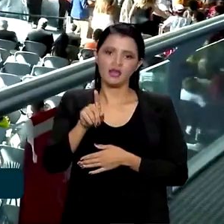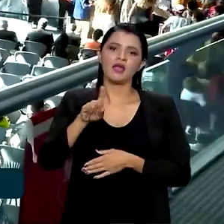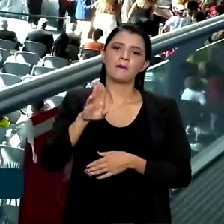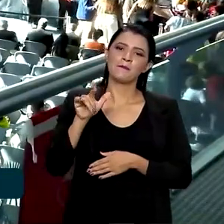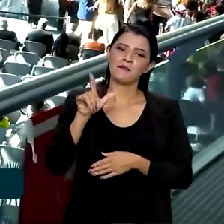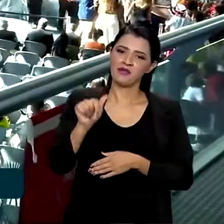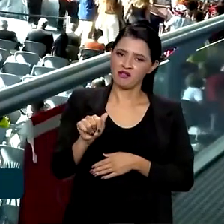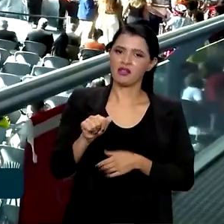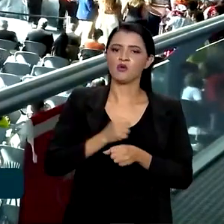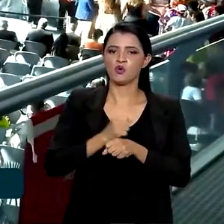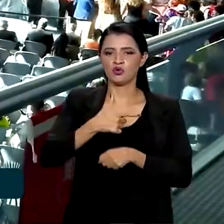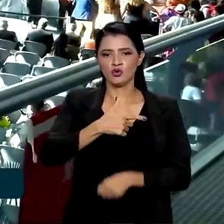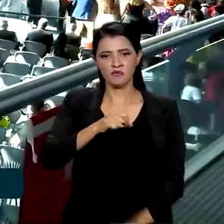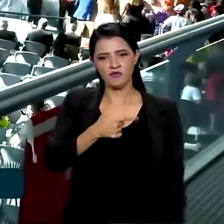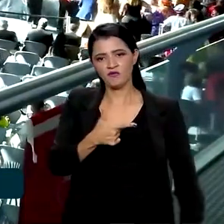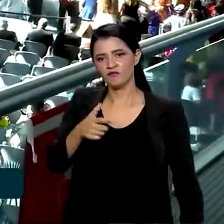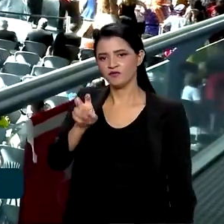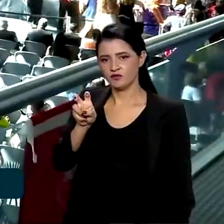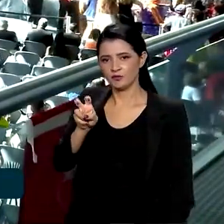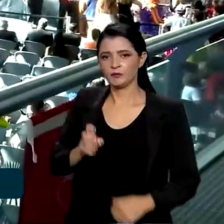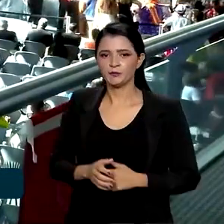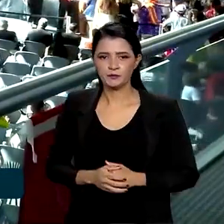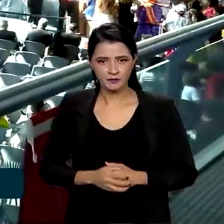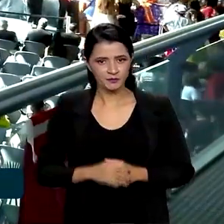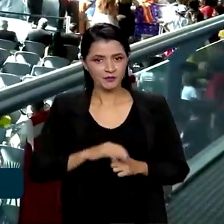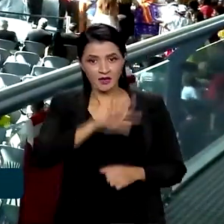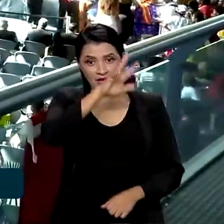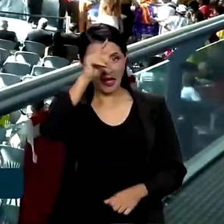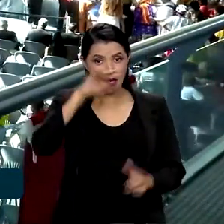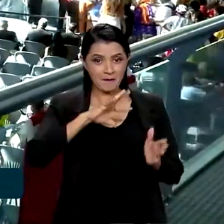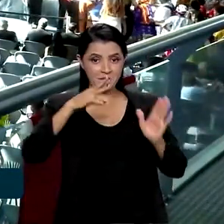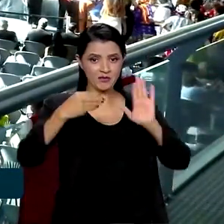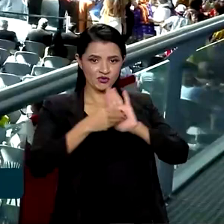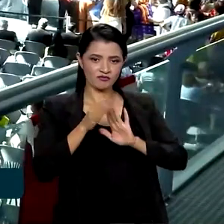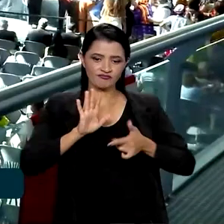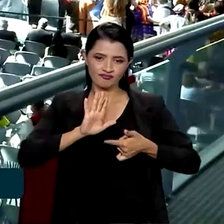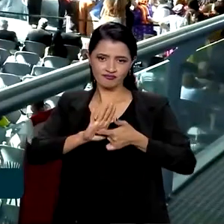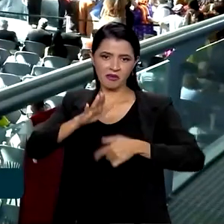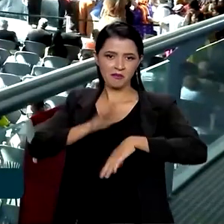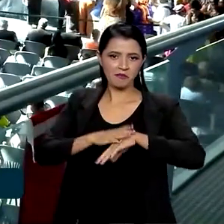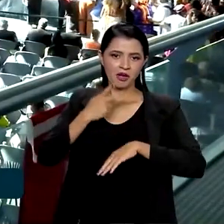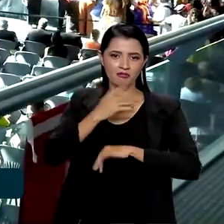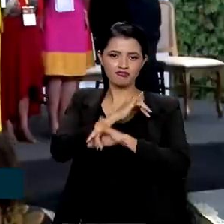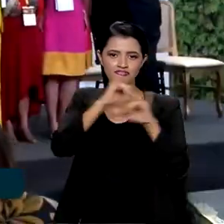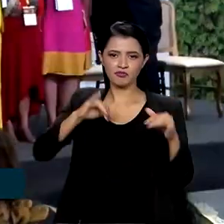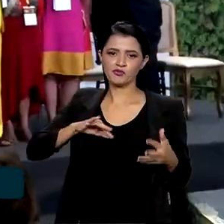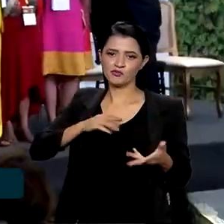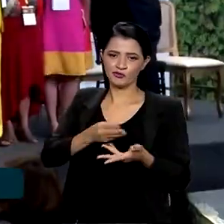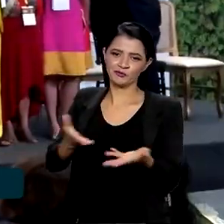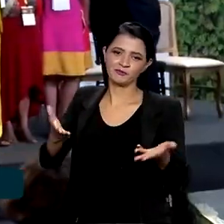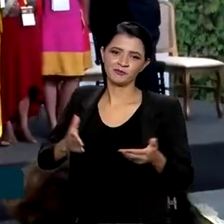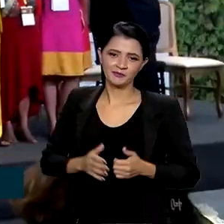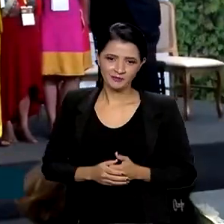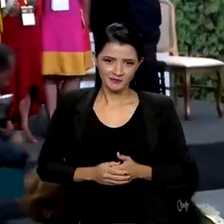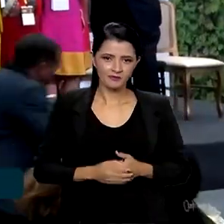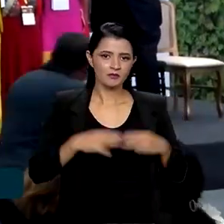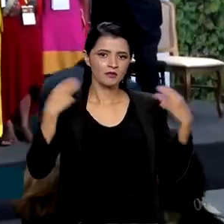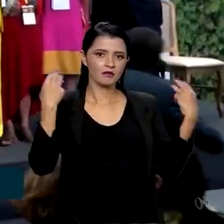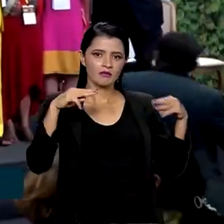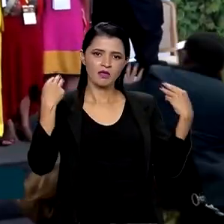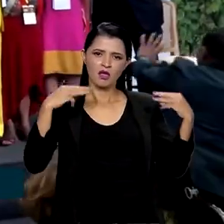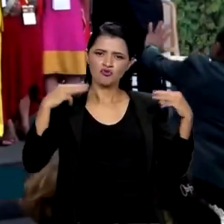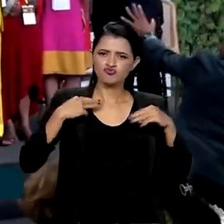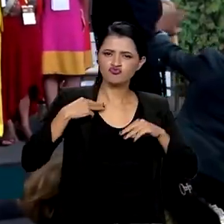em 2025. É a Amazônia falando por si e para o mundo. E a mensagem ultrapassou